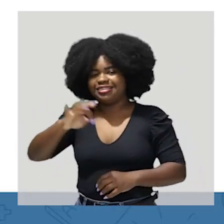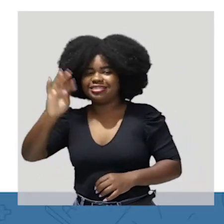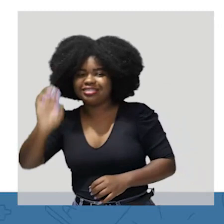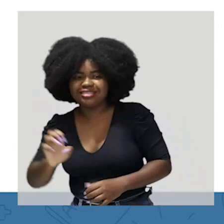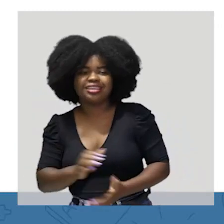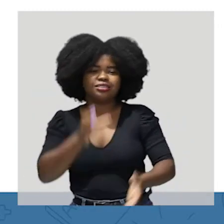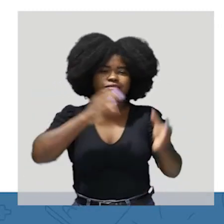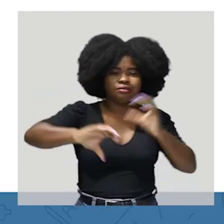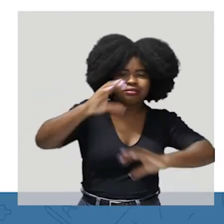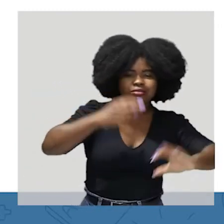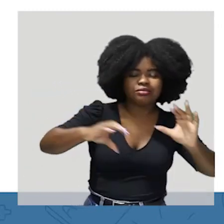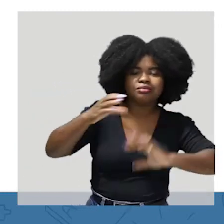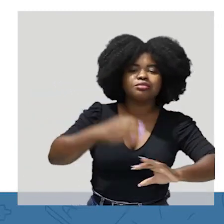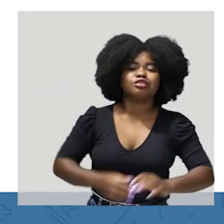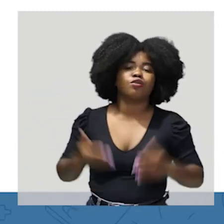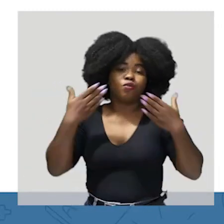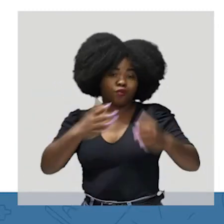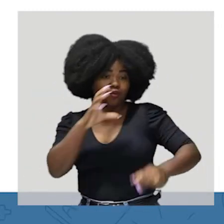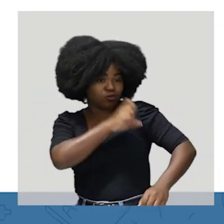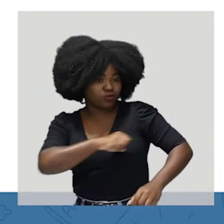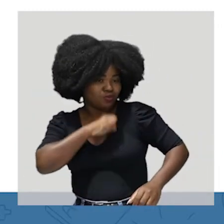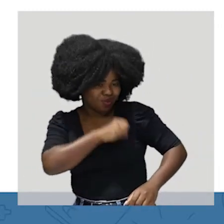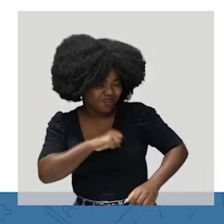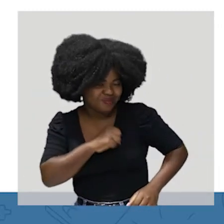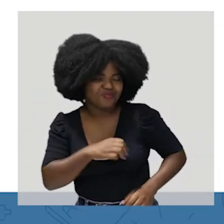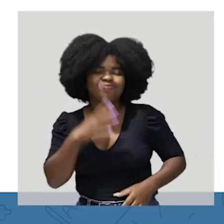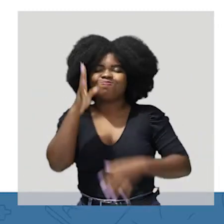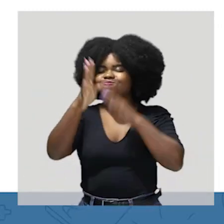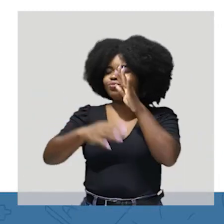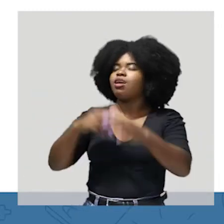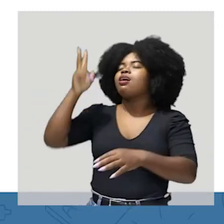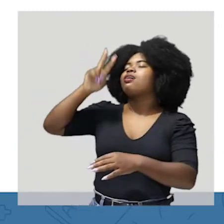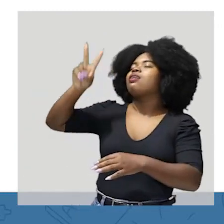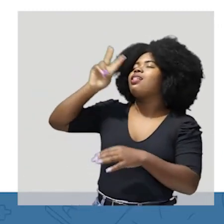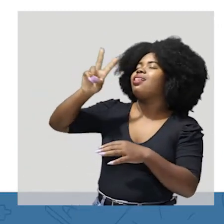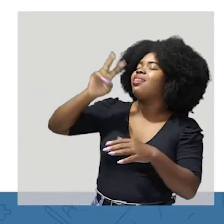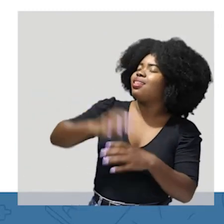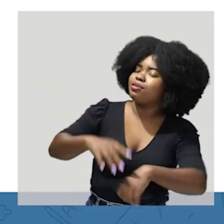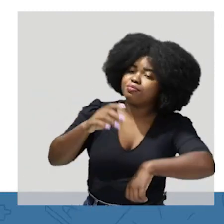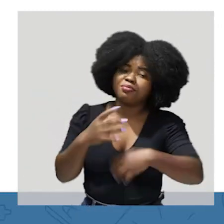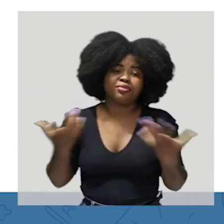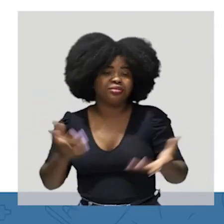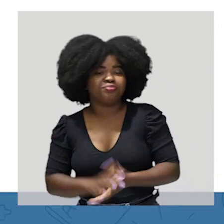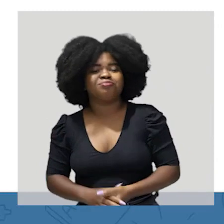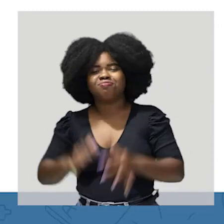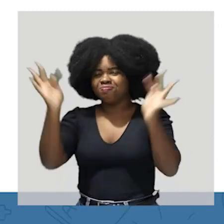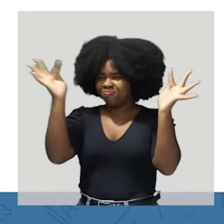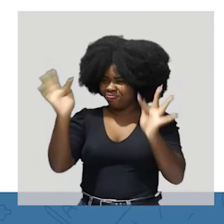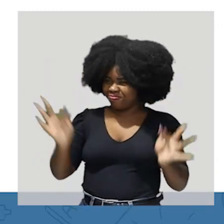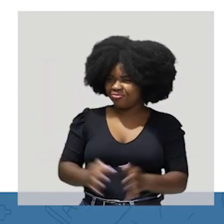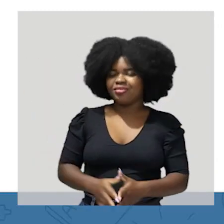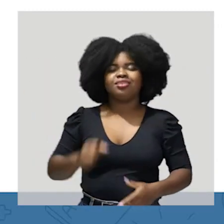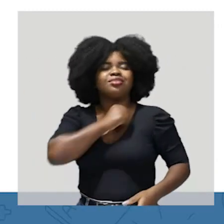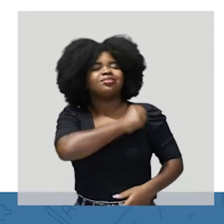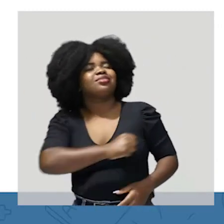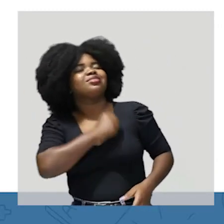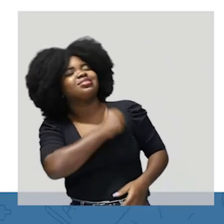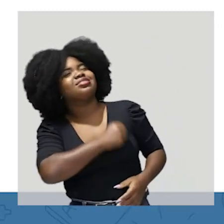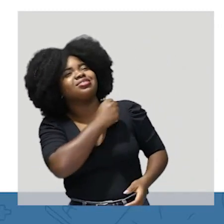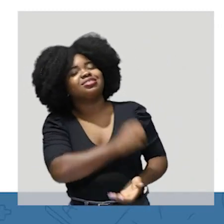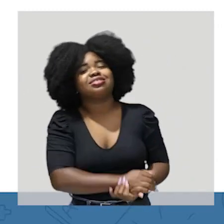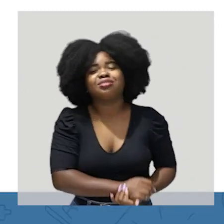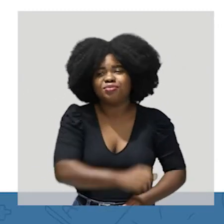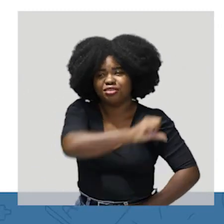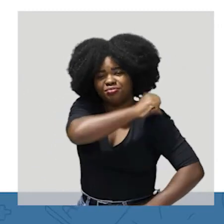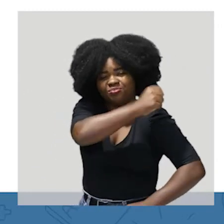canção do amor demais lembra que tempo feliz ah que saudade epanema era só